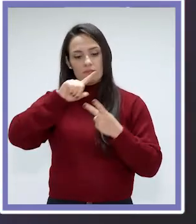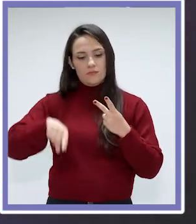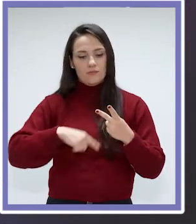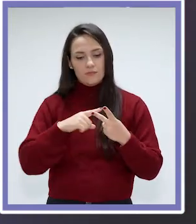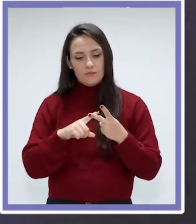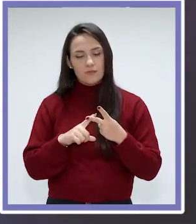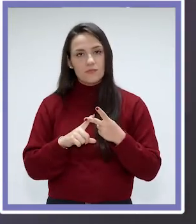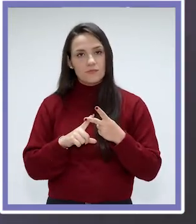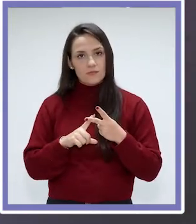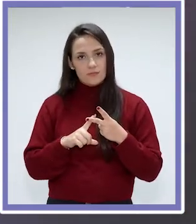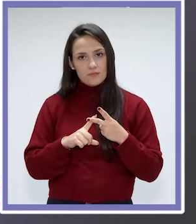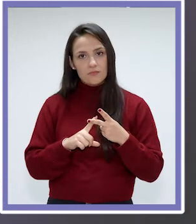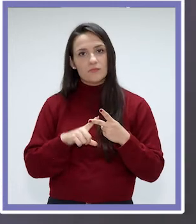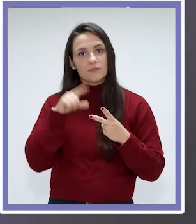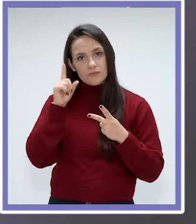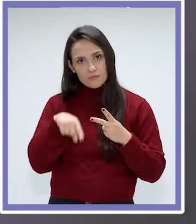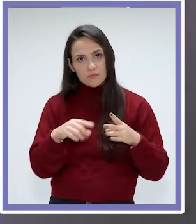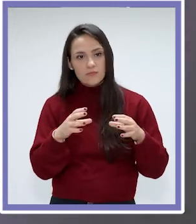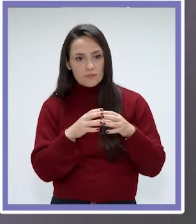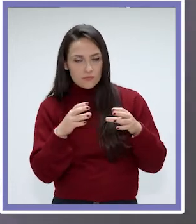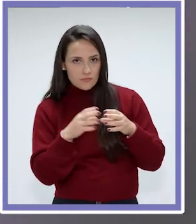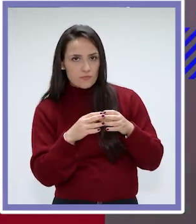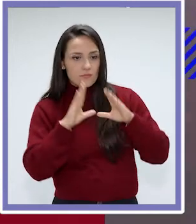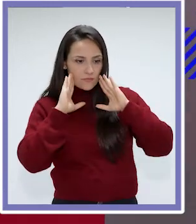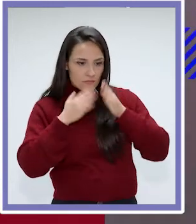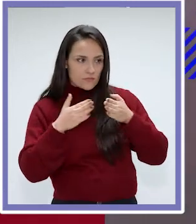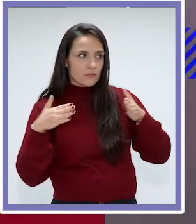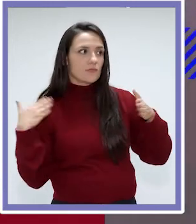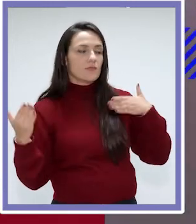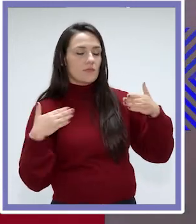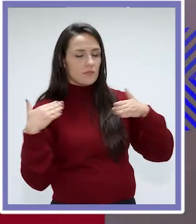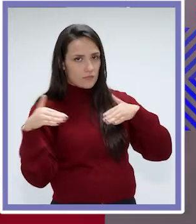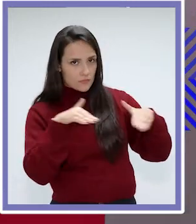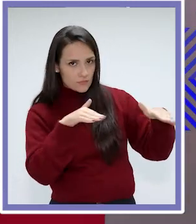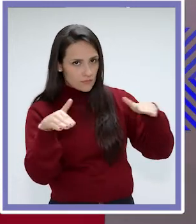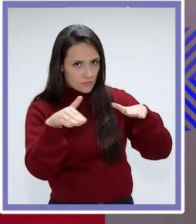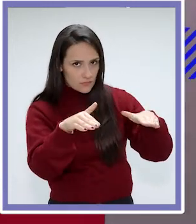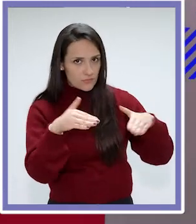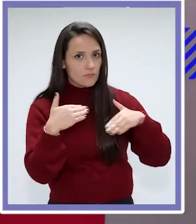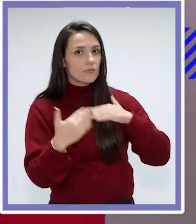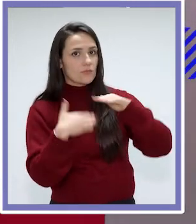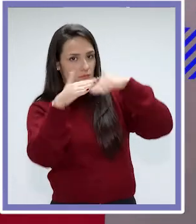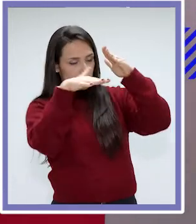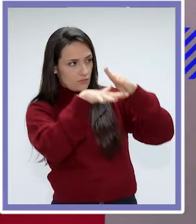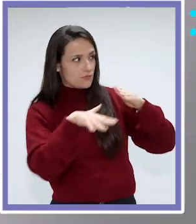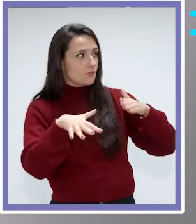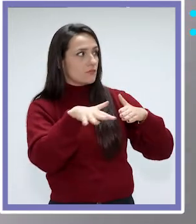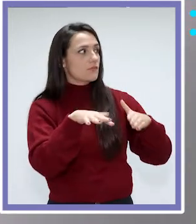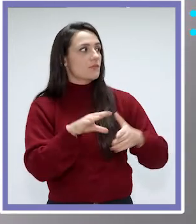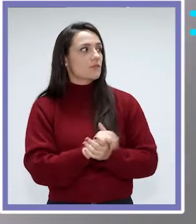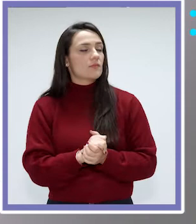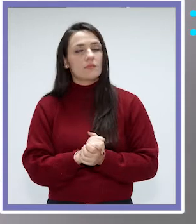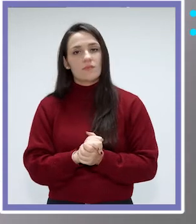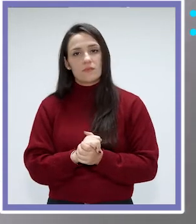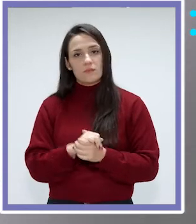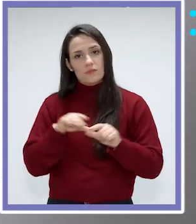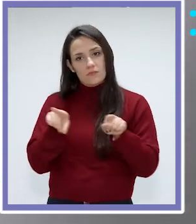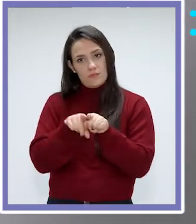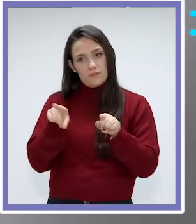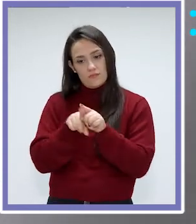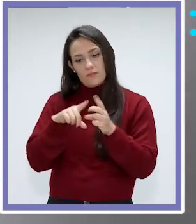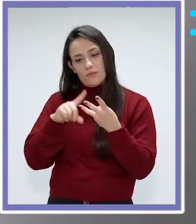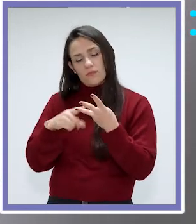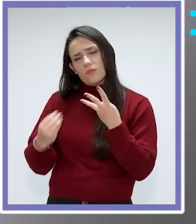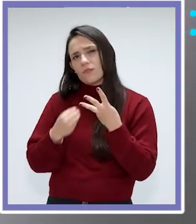Nós tínhamos um outro grupo que estava focando no turismo e desenvolvimento local, e uma terceira